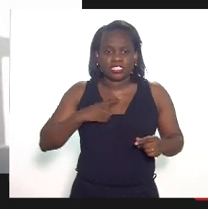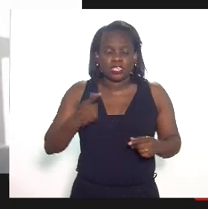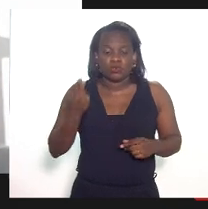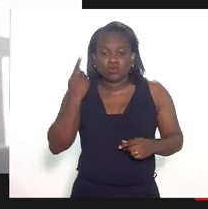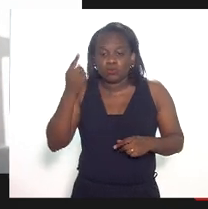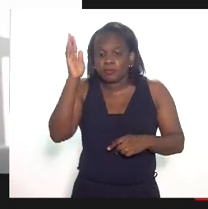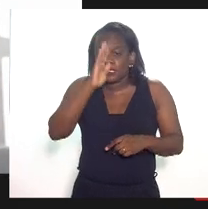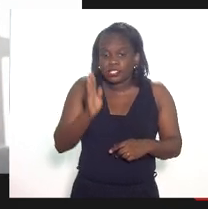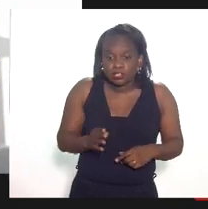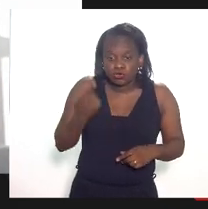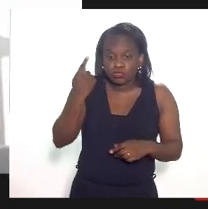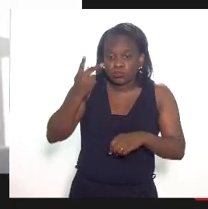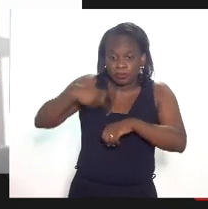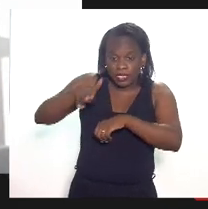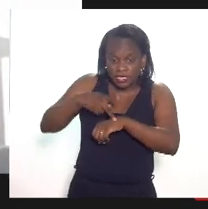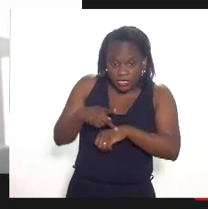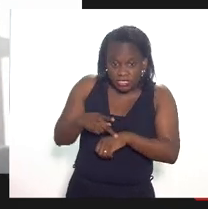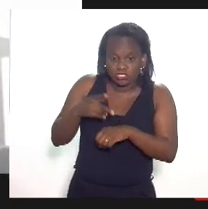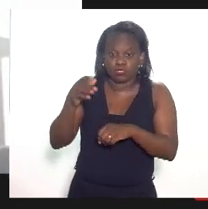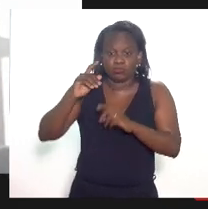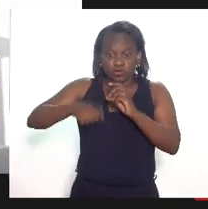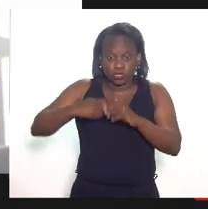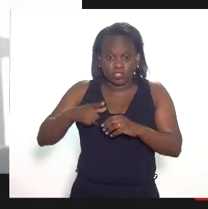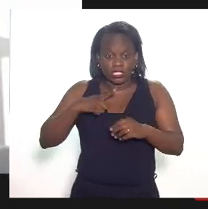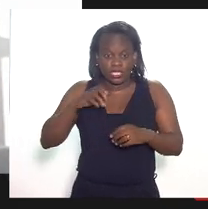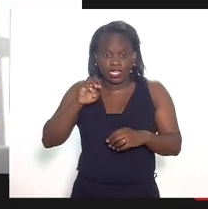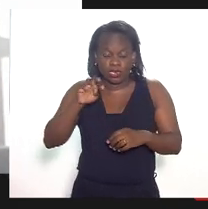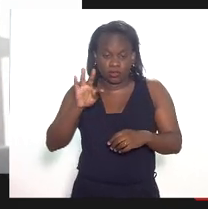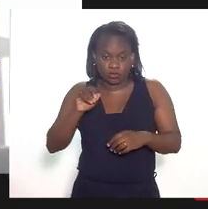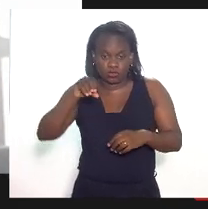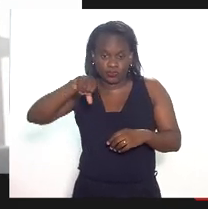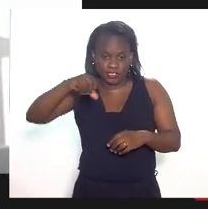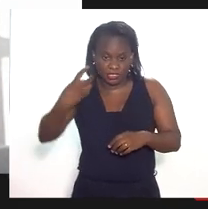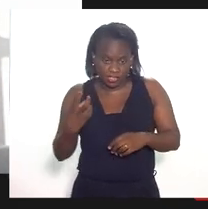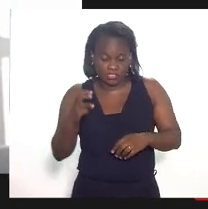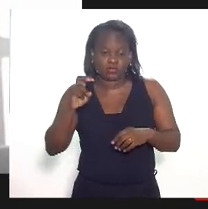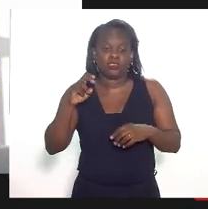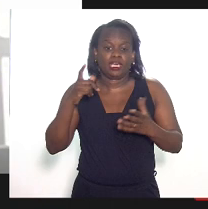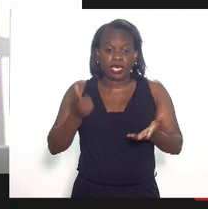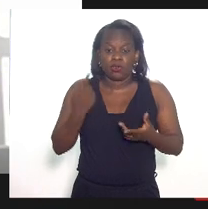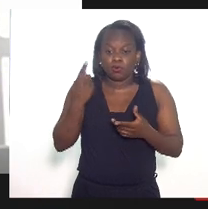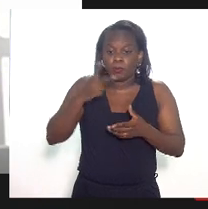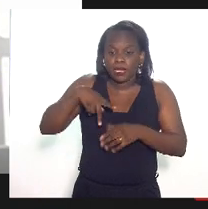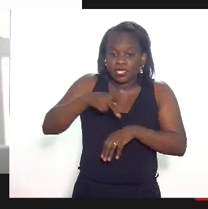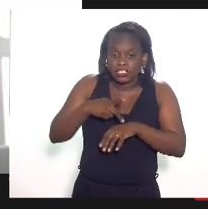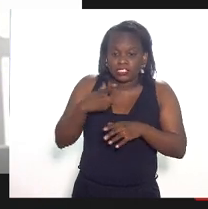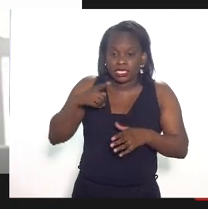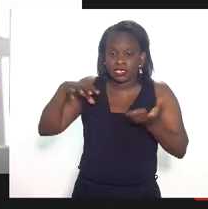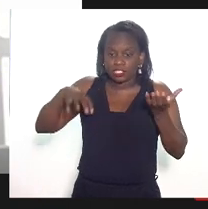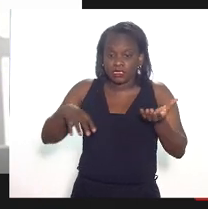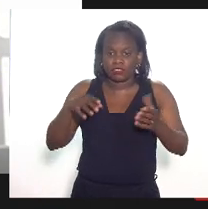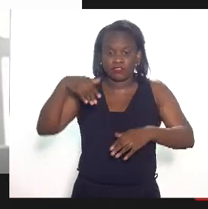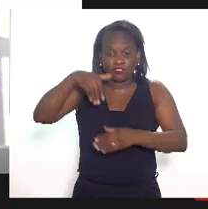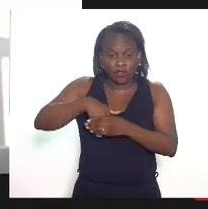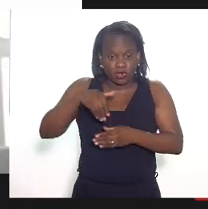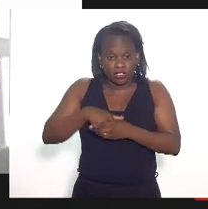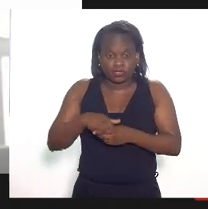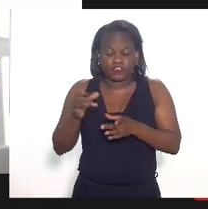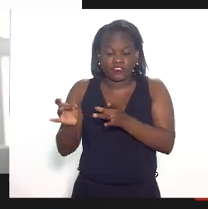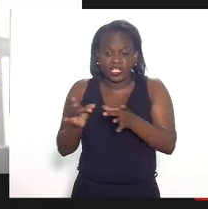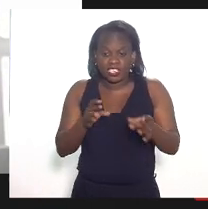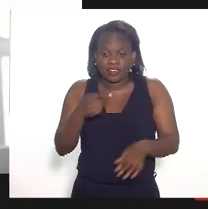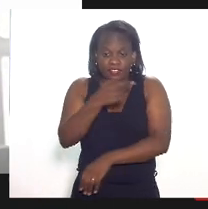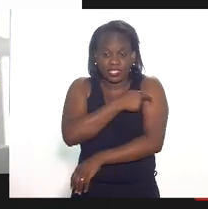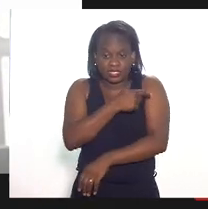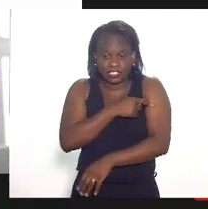único país no mundo que tem a EC 95, o único país no mundo que o Congresso está votando a privatização, a venda de